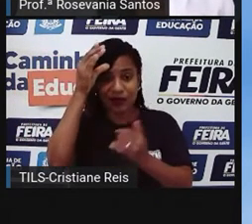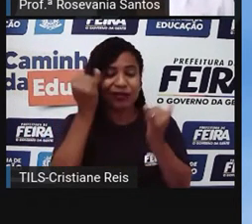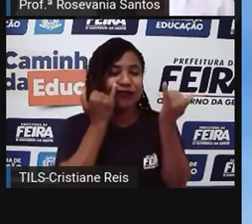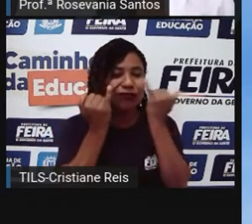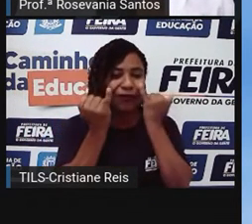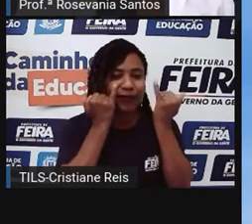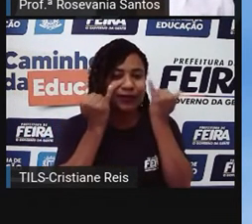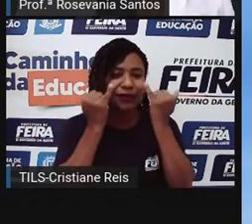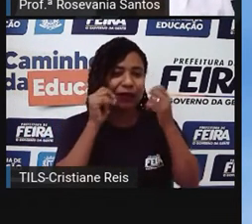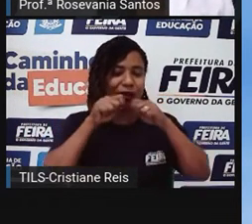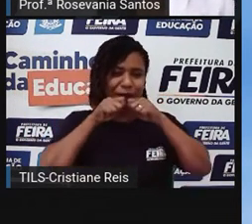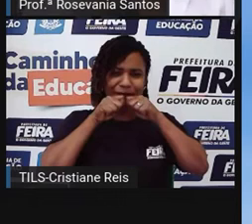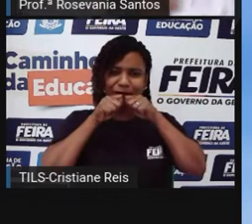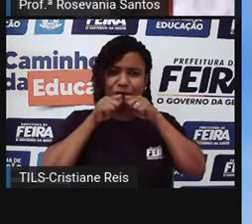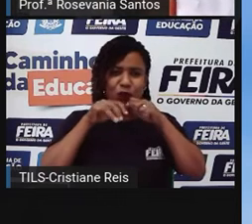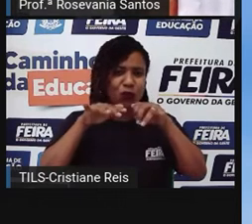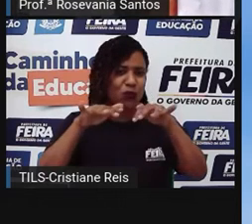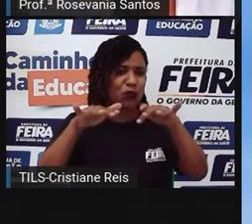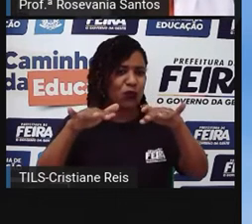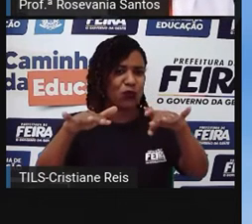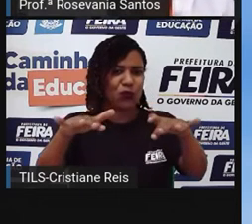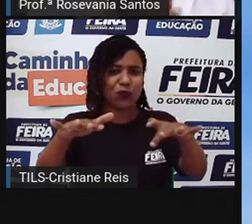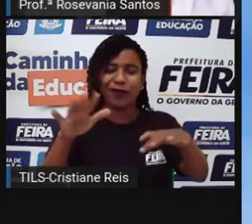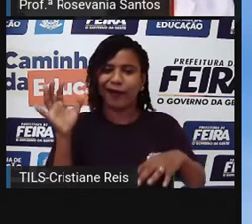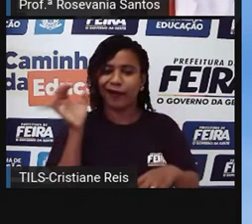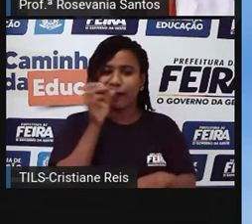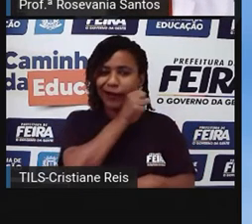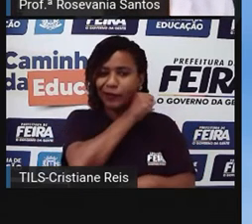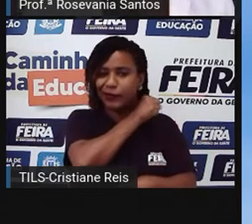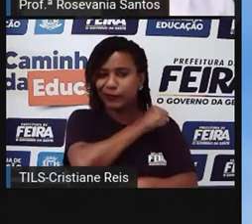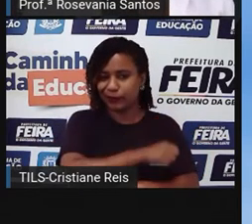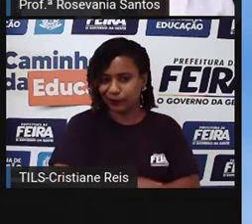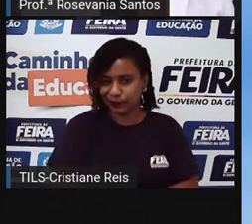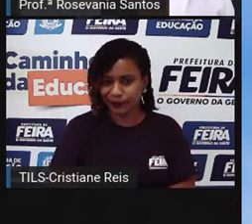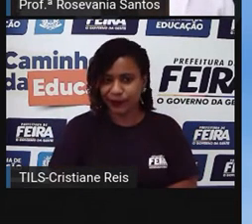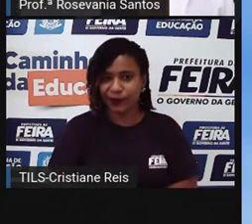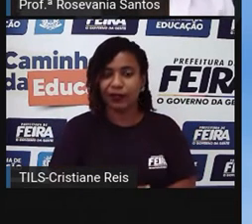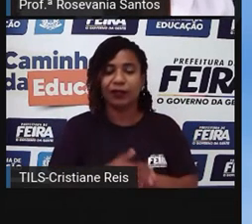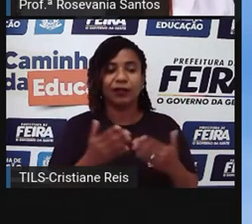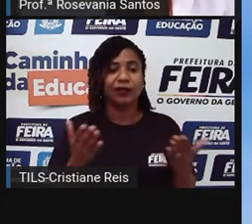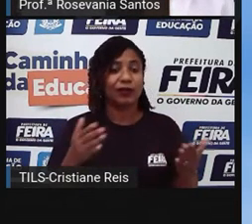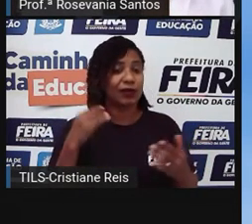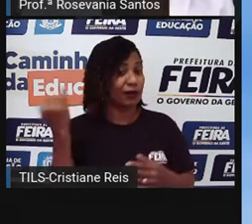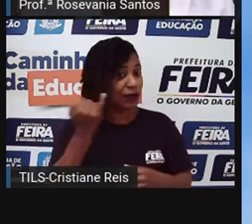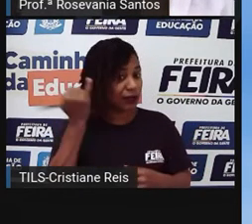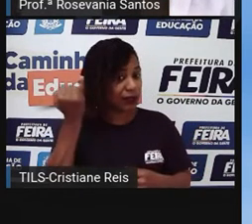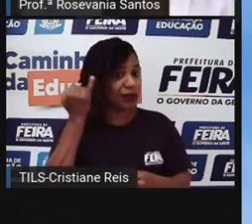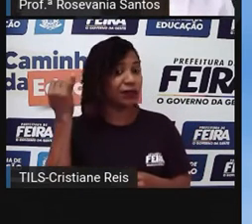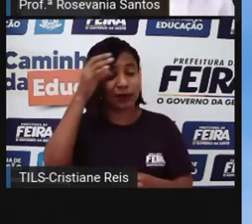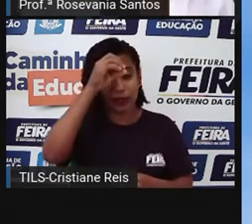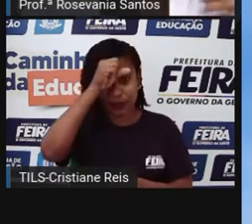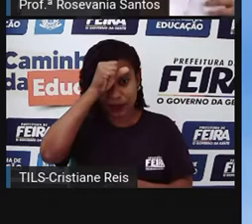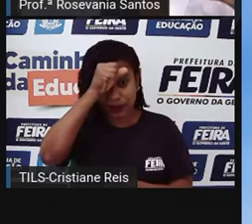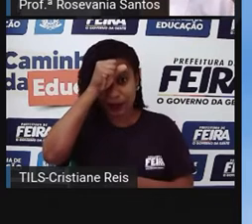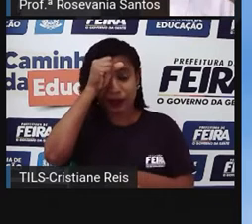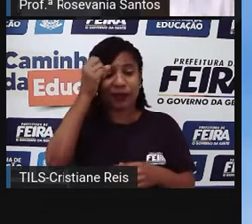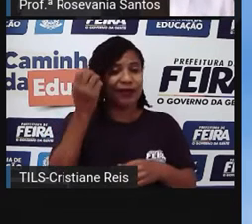fácil de você disseminar, porque nós já vimos, né, que é importante você conhecer, você está antenado, você